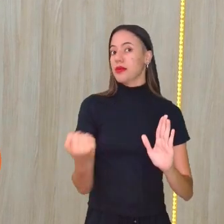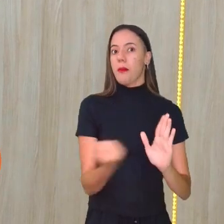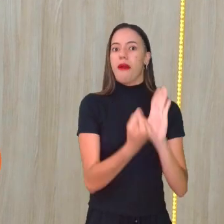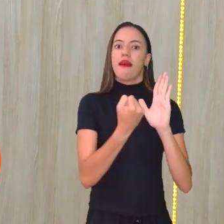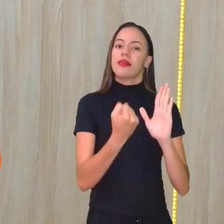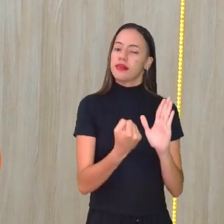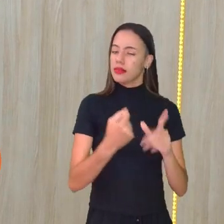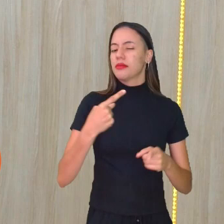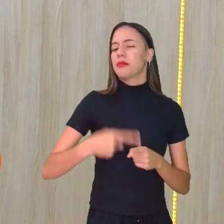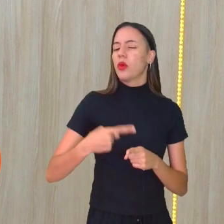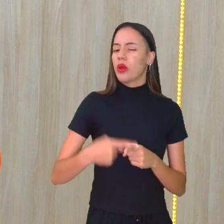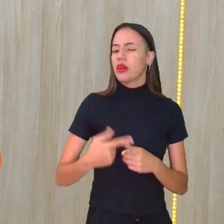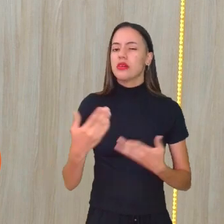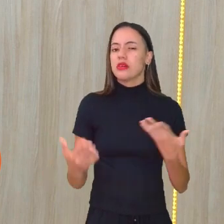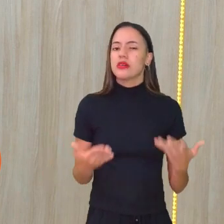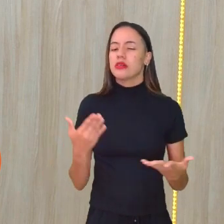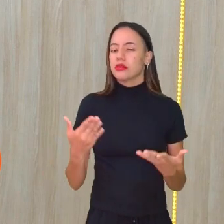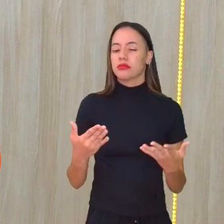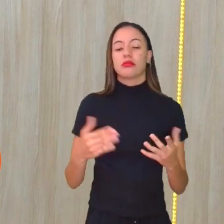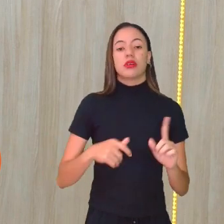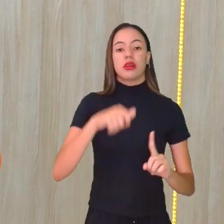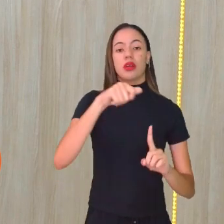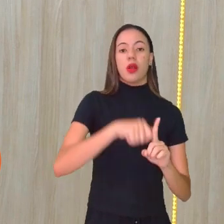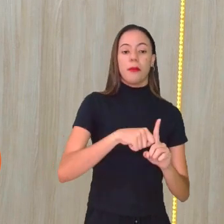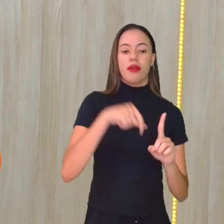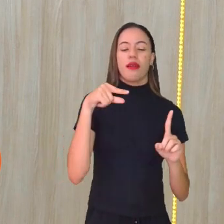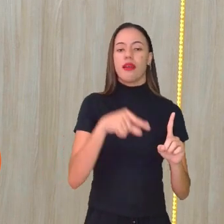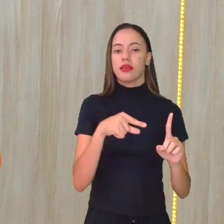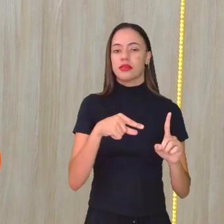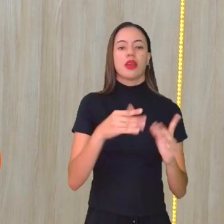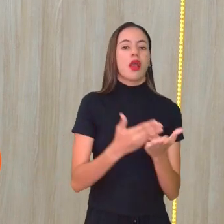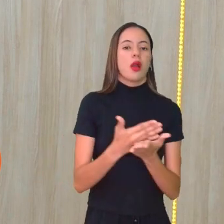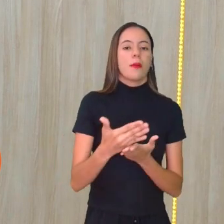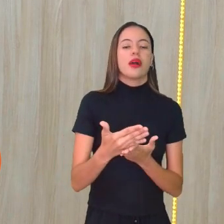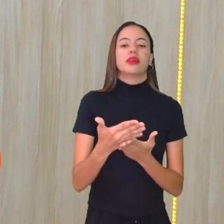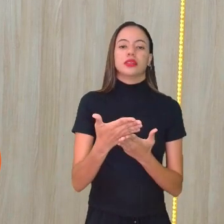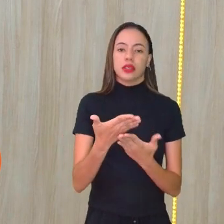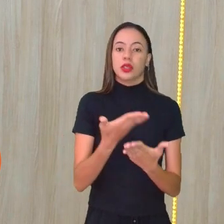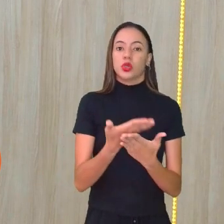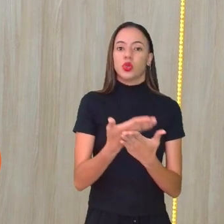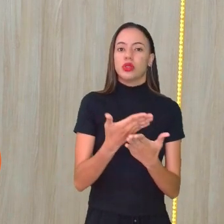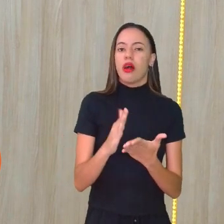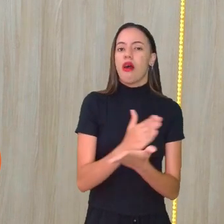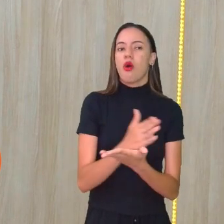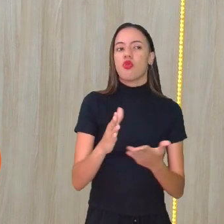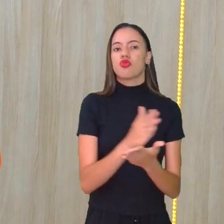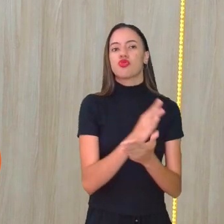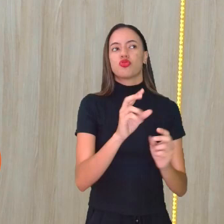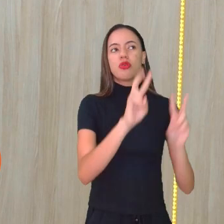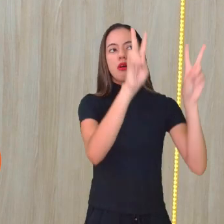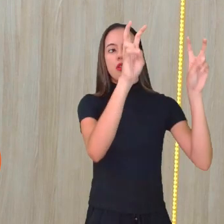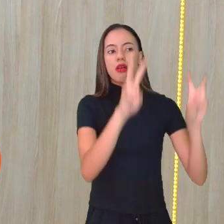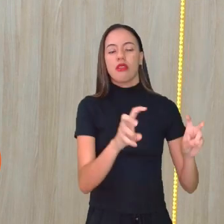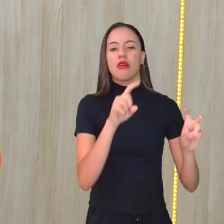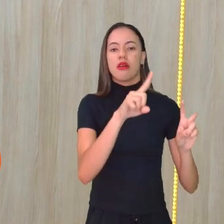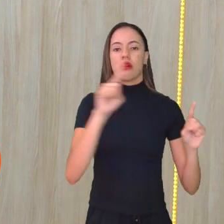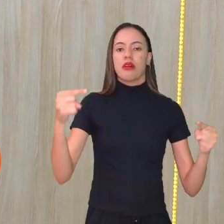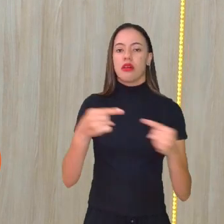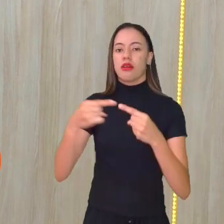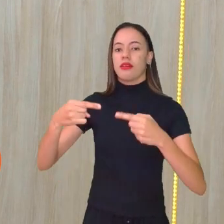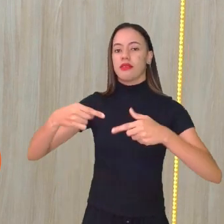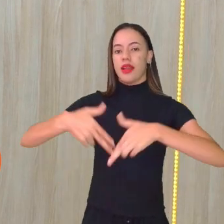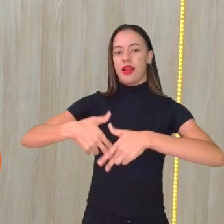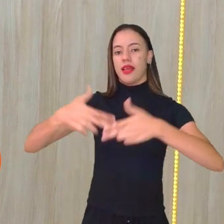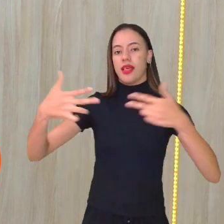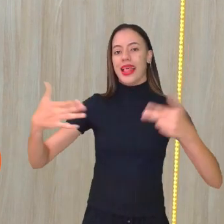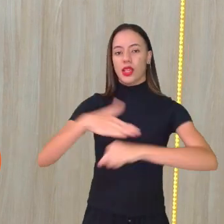significativo, porque é o mês onde nós vamos trabalhar questões relativas às relações